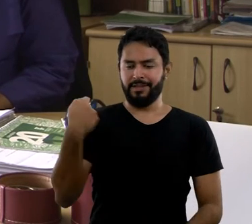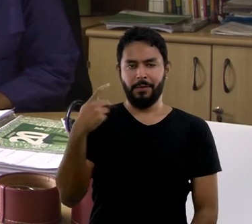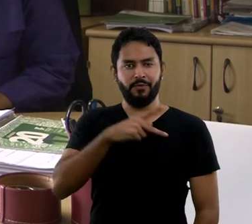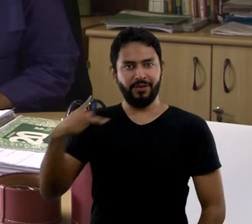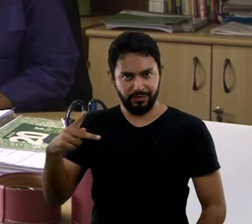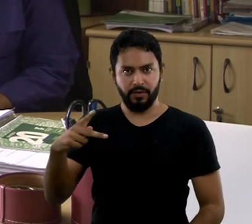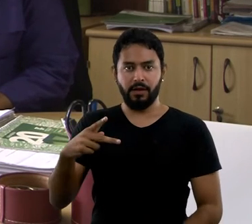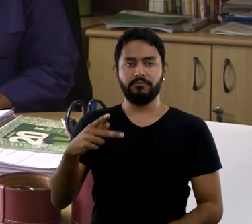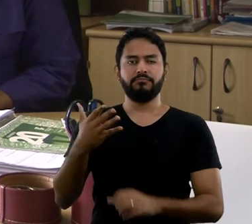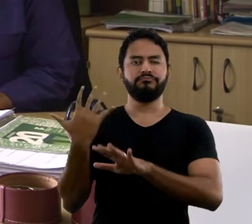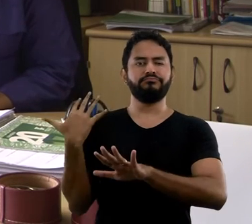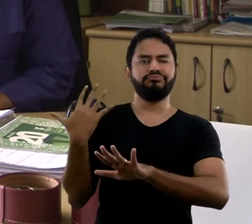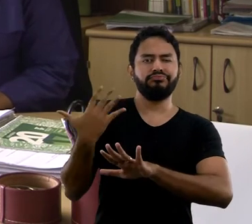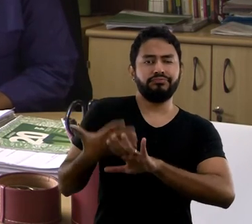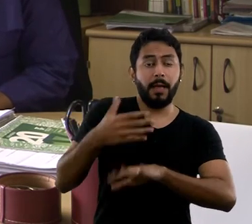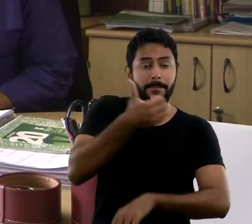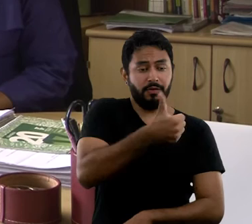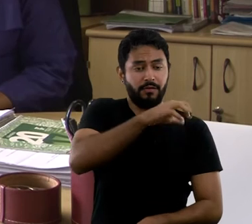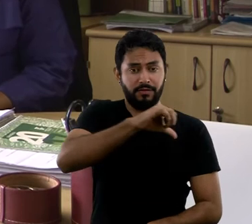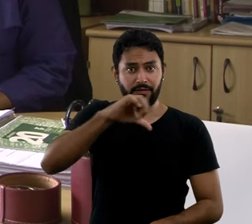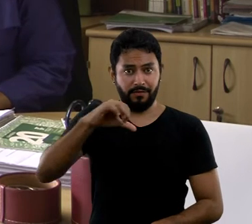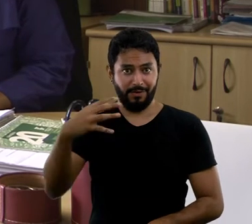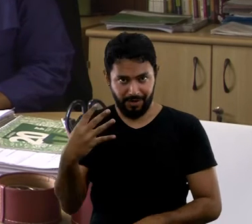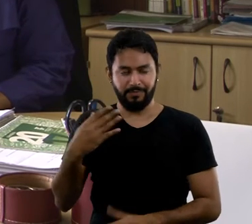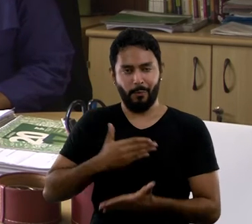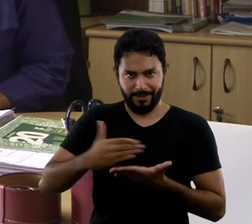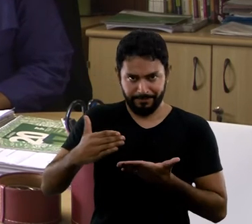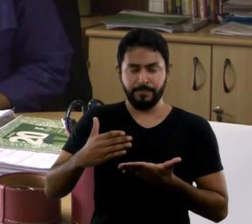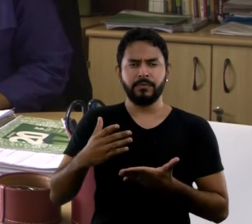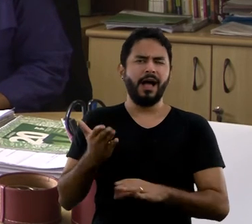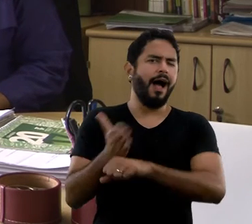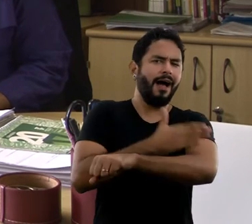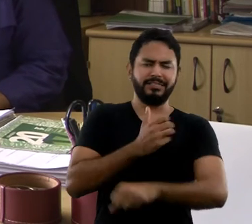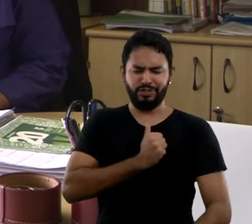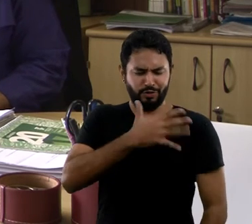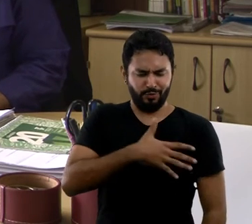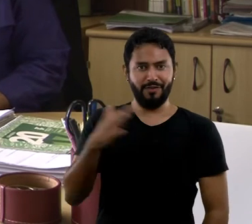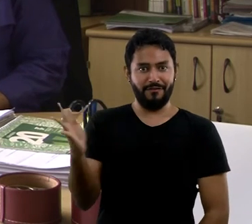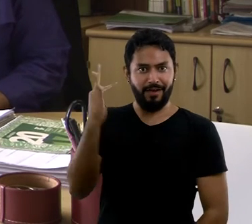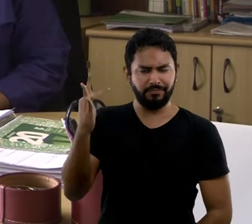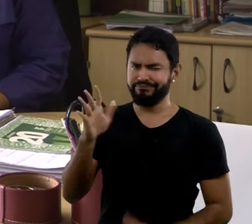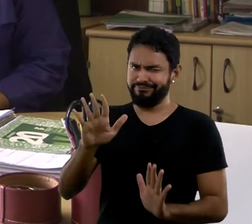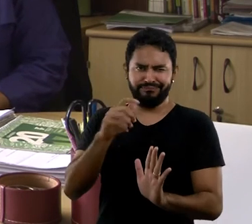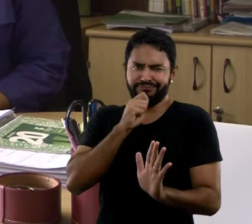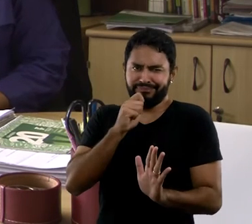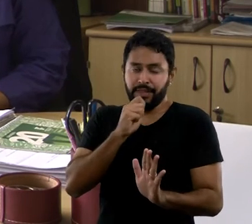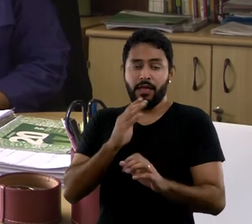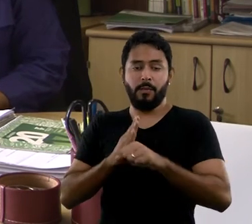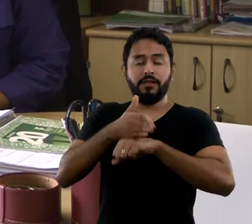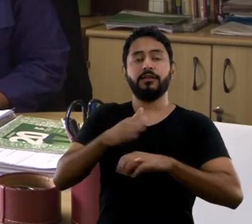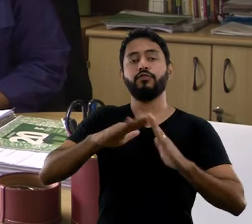1994. Na verdade, não era nem Instituto Federal ainda. Eu ingressei na Escola Técnica Federal de Pernambuco, na